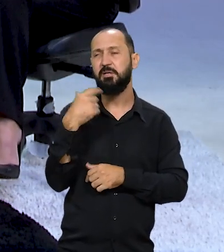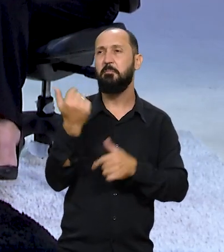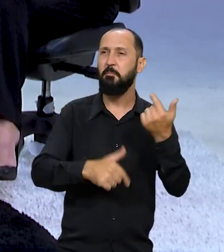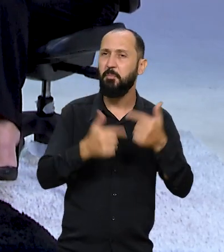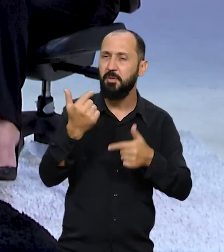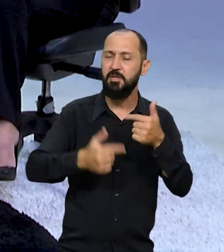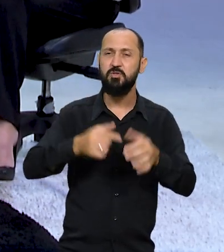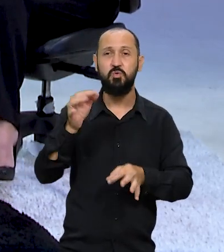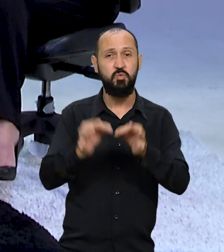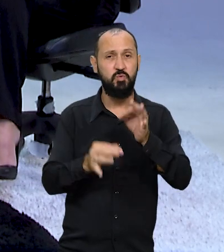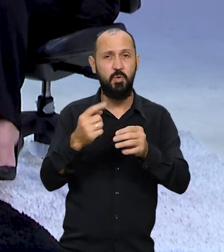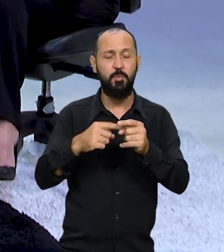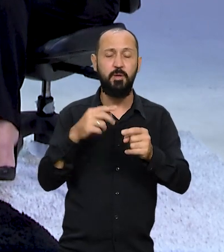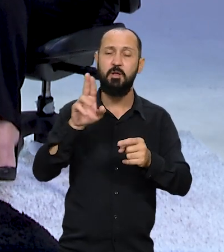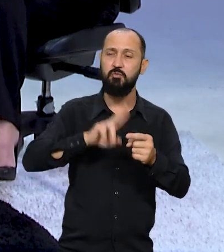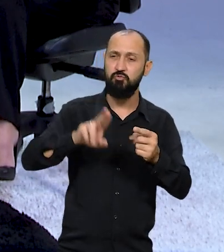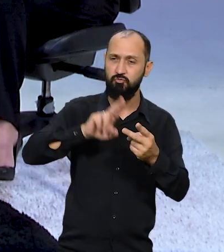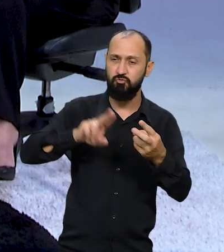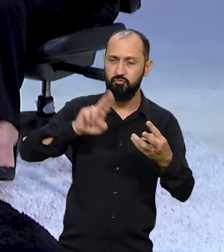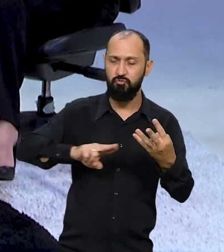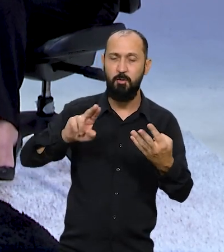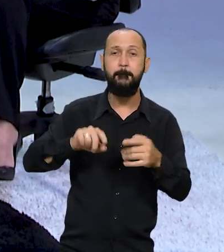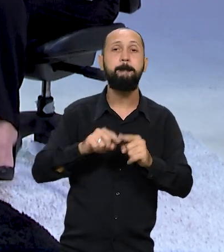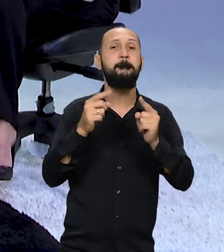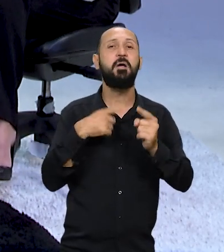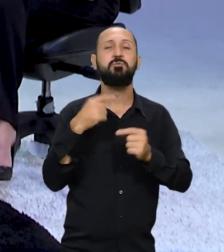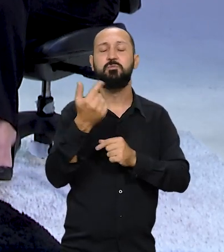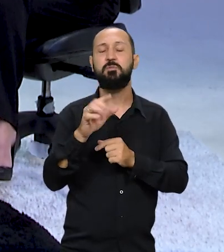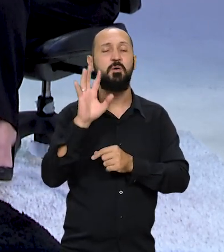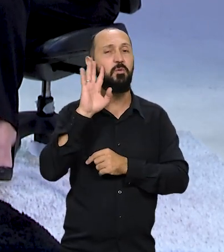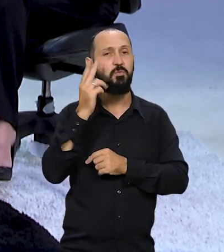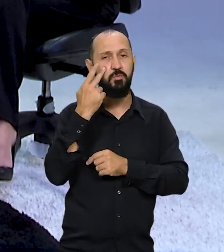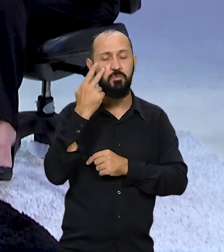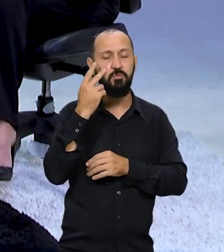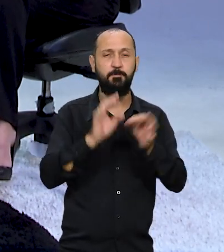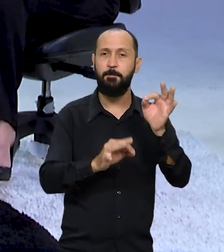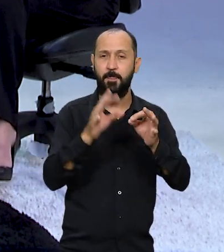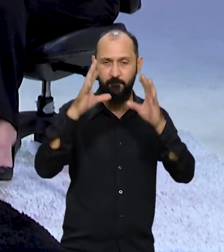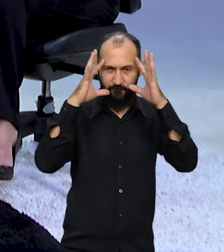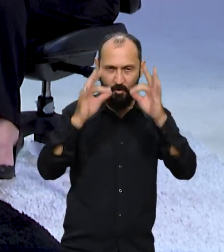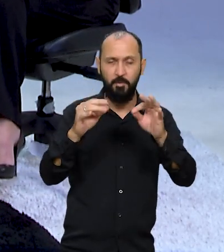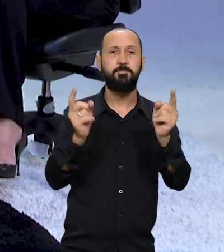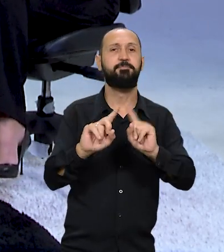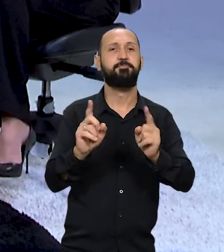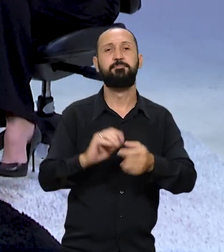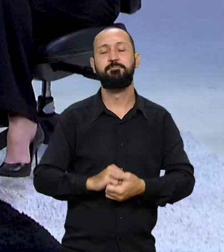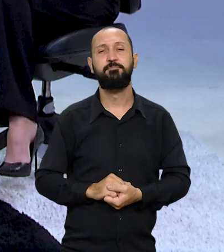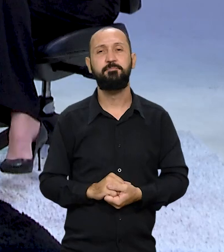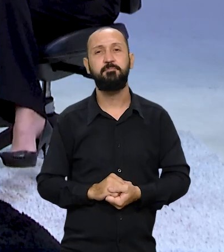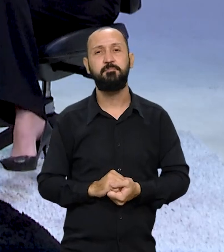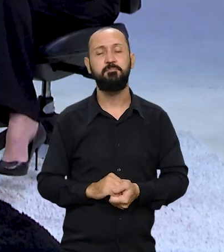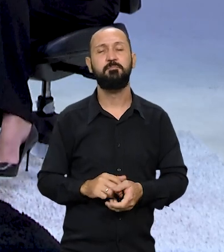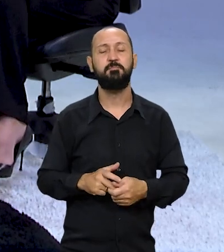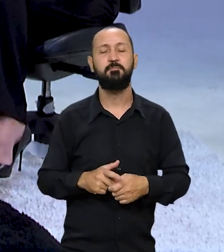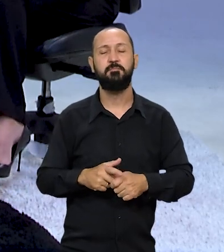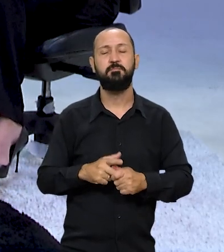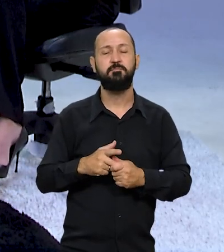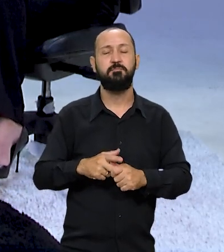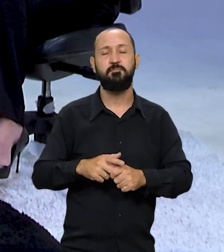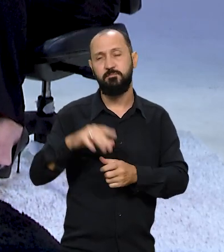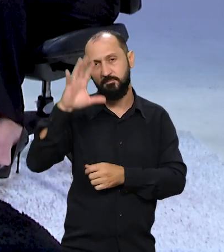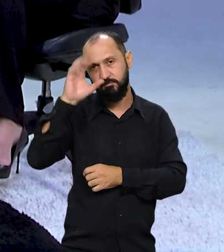for decidido nesse processo vai ter repercussão geral, ou seja, o que for decidido nesse processo vai ser